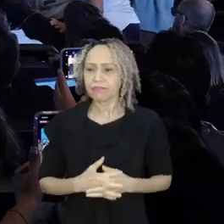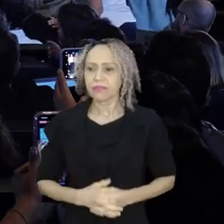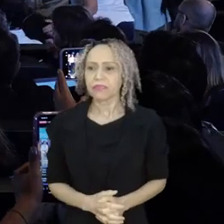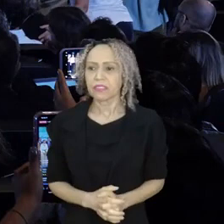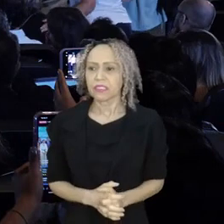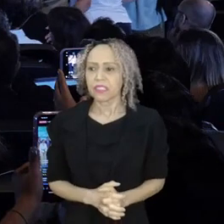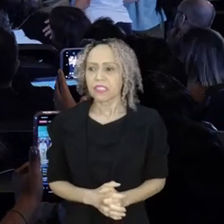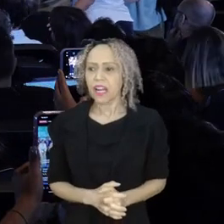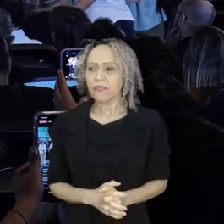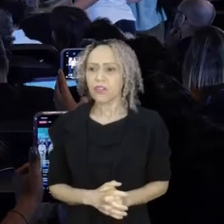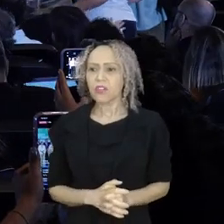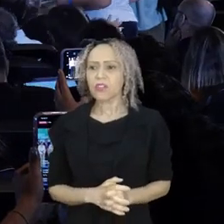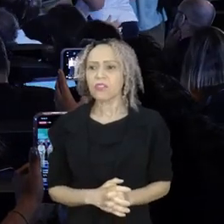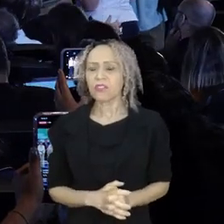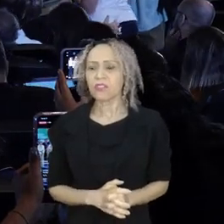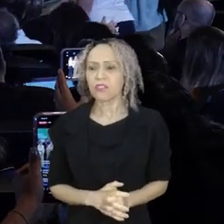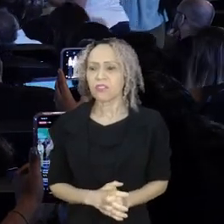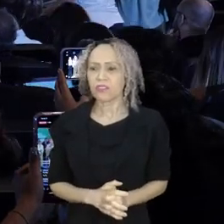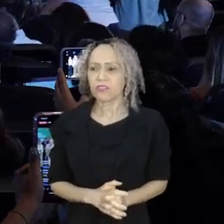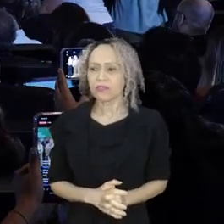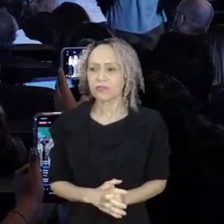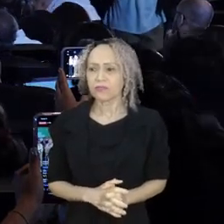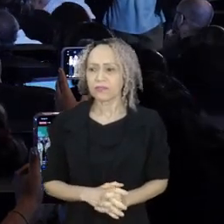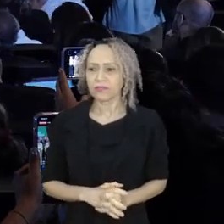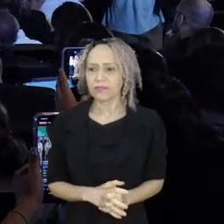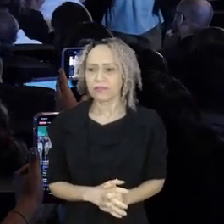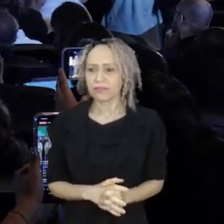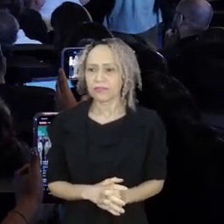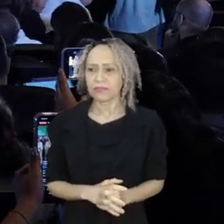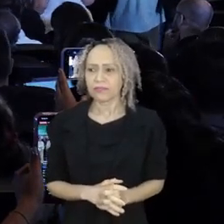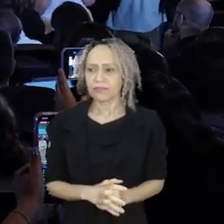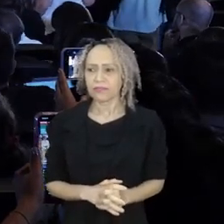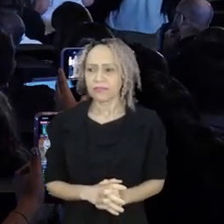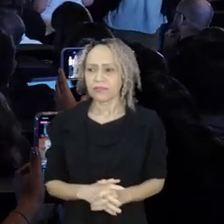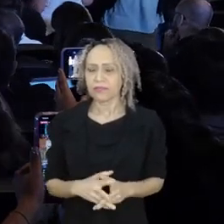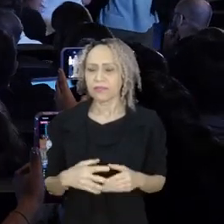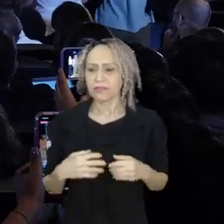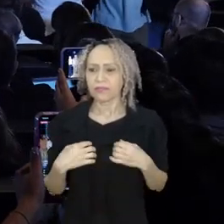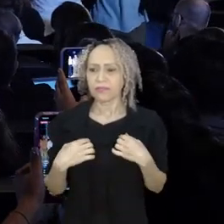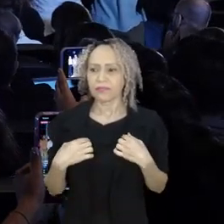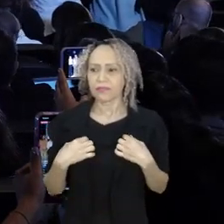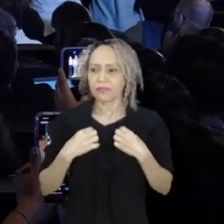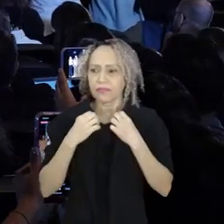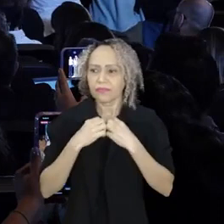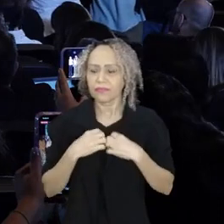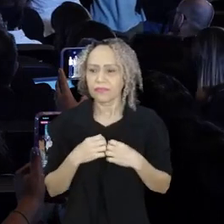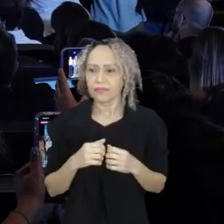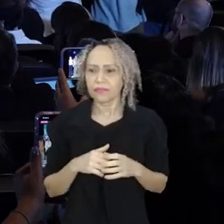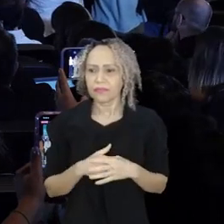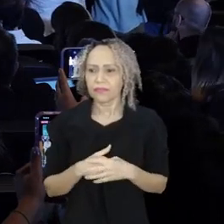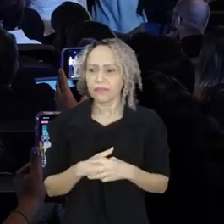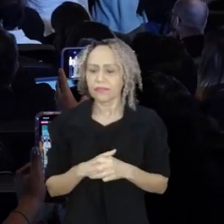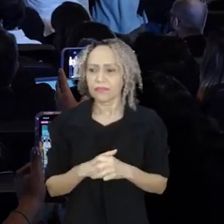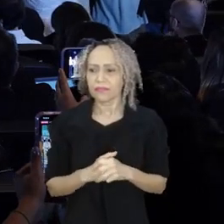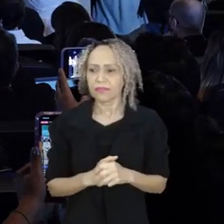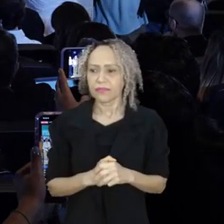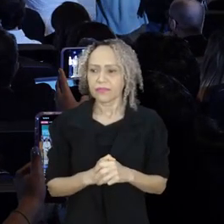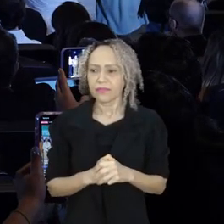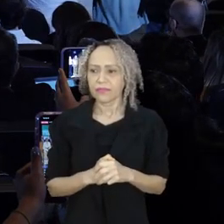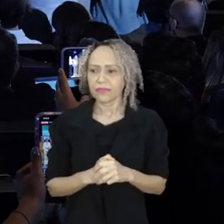Bom, depois do general Gonçalves Dias, eu queria convidar o companheiro que vai